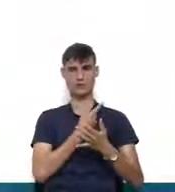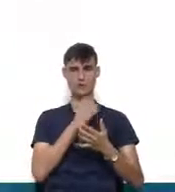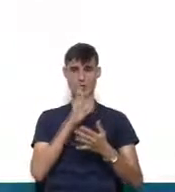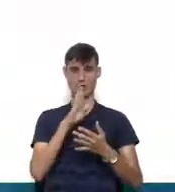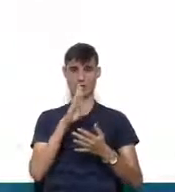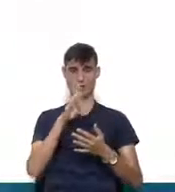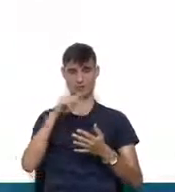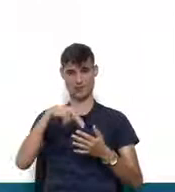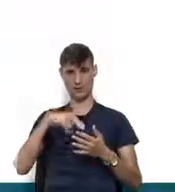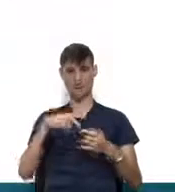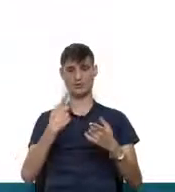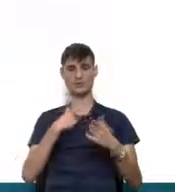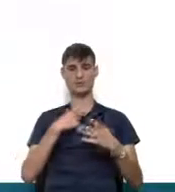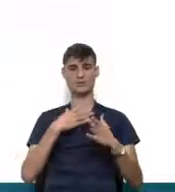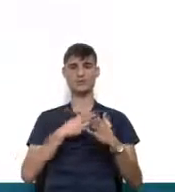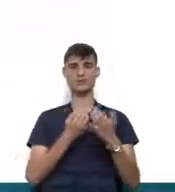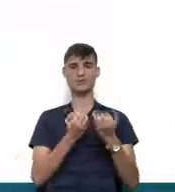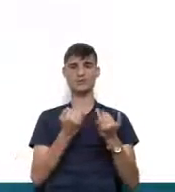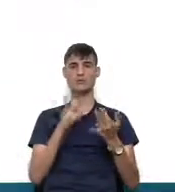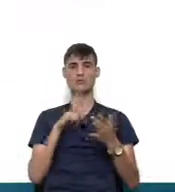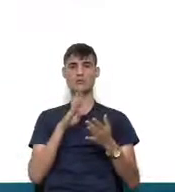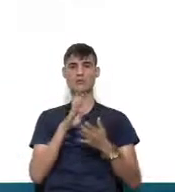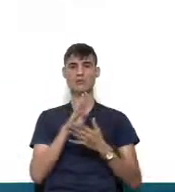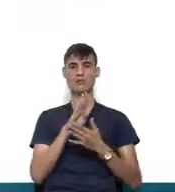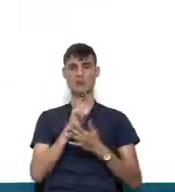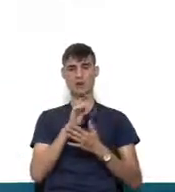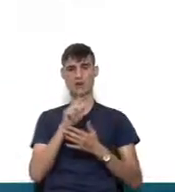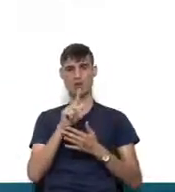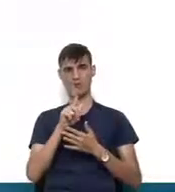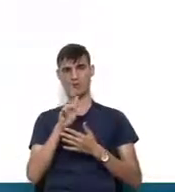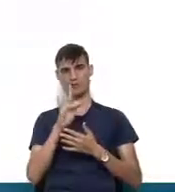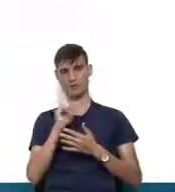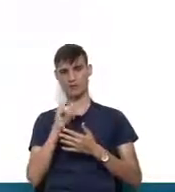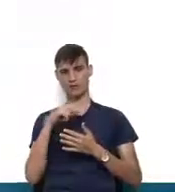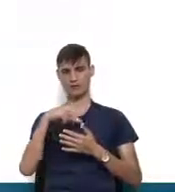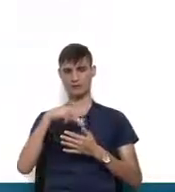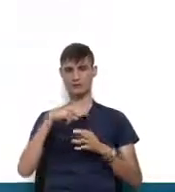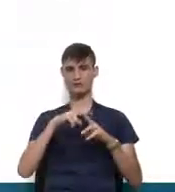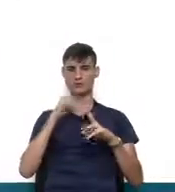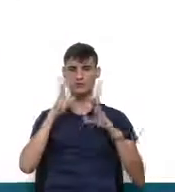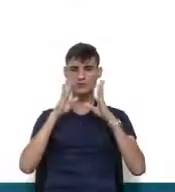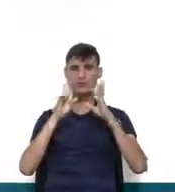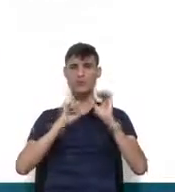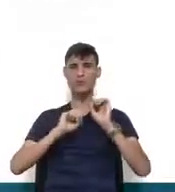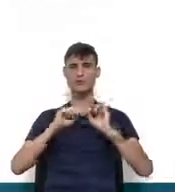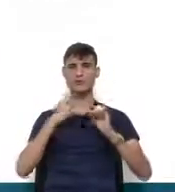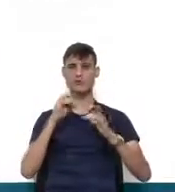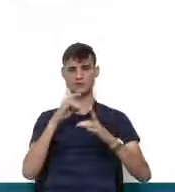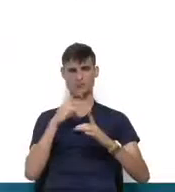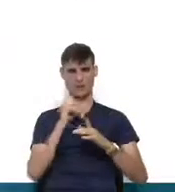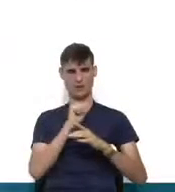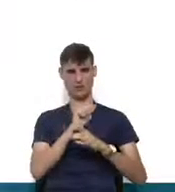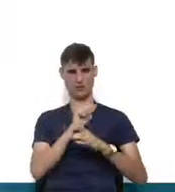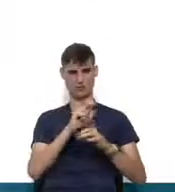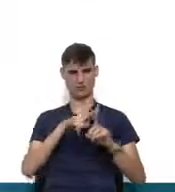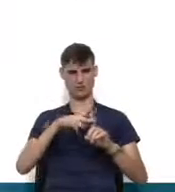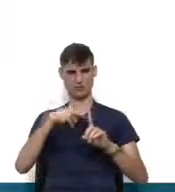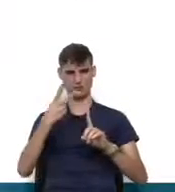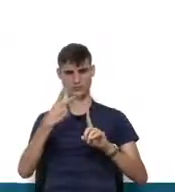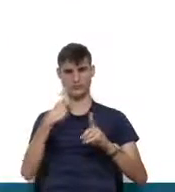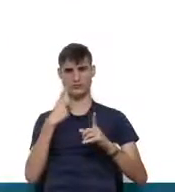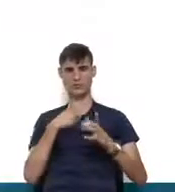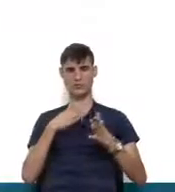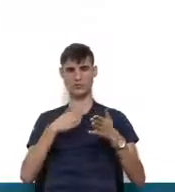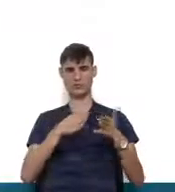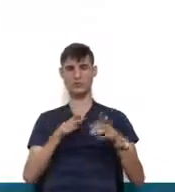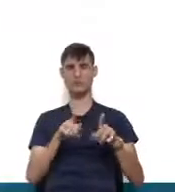coeficiente Bn e o valor do nosso coeficiente alfa n. E aí, o que que pensa, né? Se o A duplicar, então a